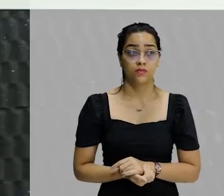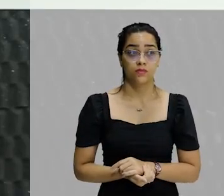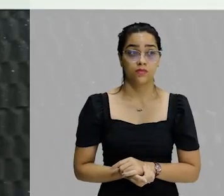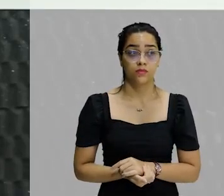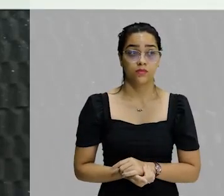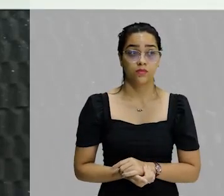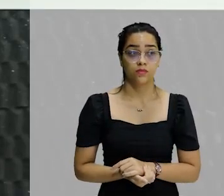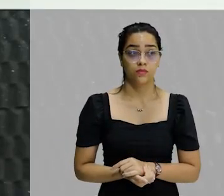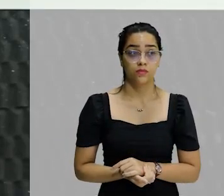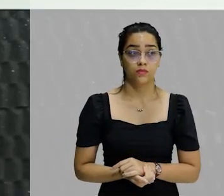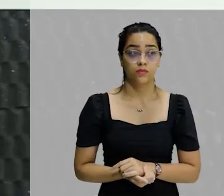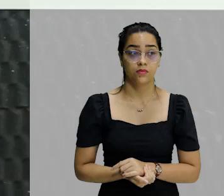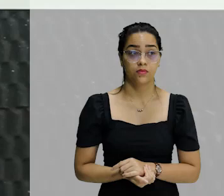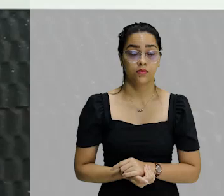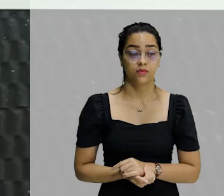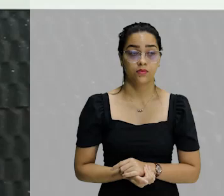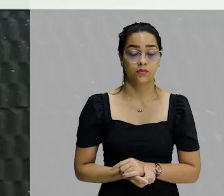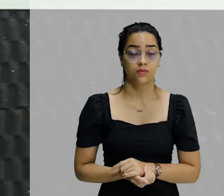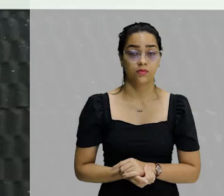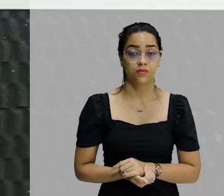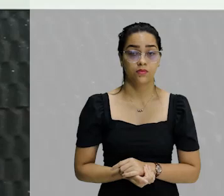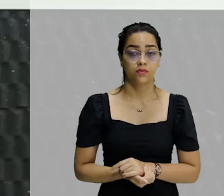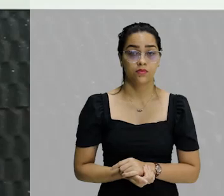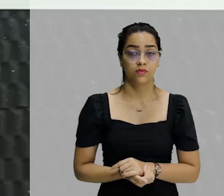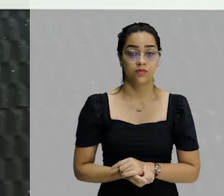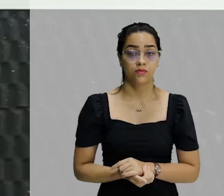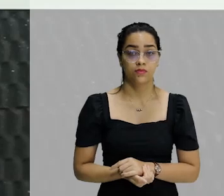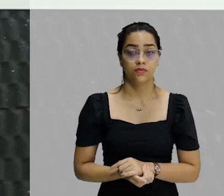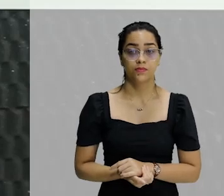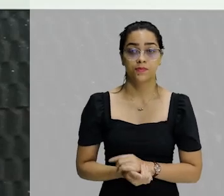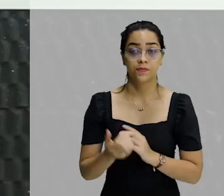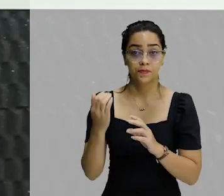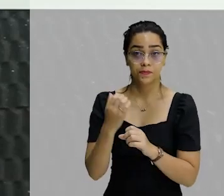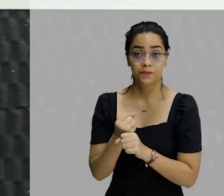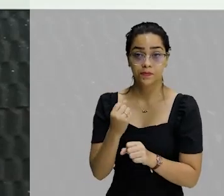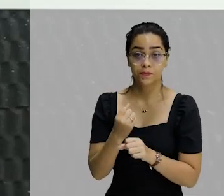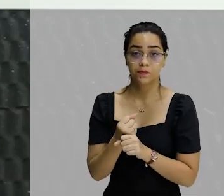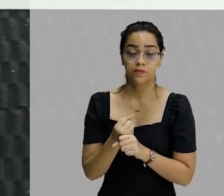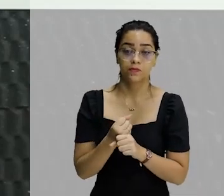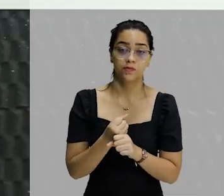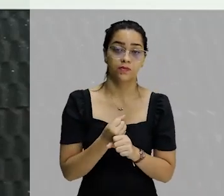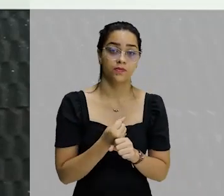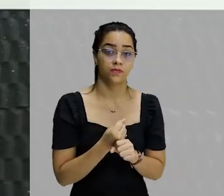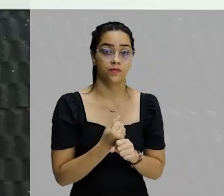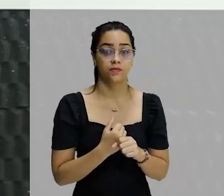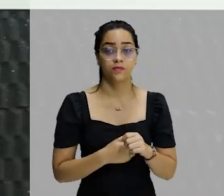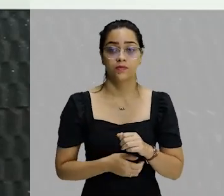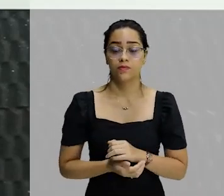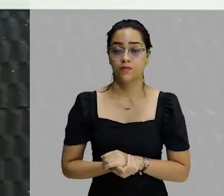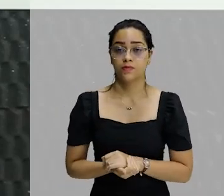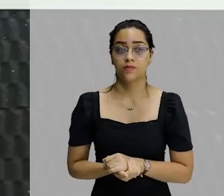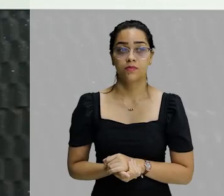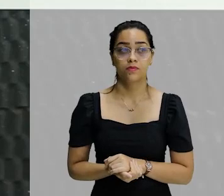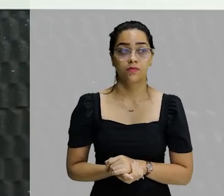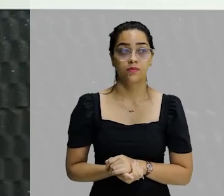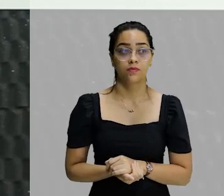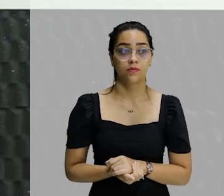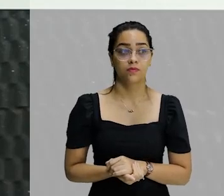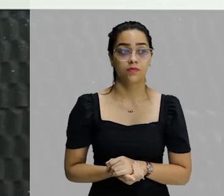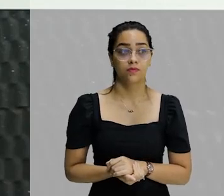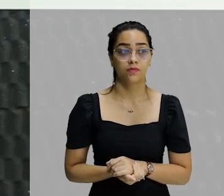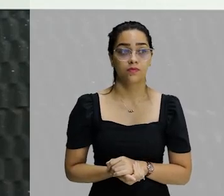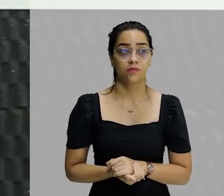né? Fica 6 vezes 4 dá 24, fica 4, vão 2. 1 vezes 4, 4 com 2, 6.